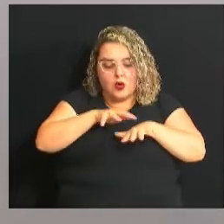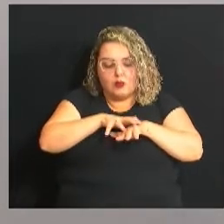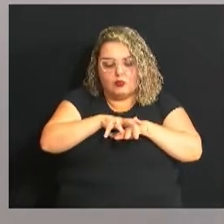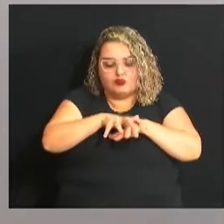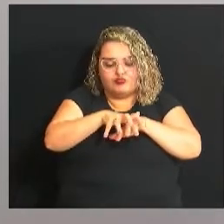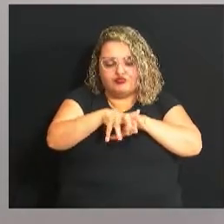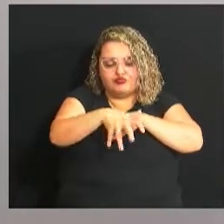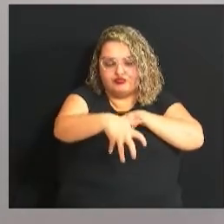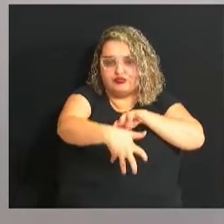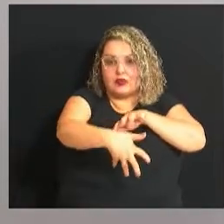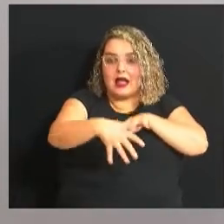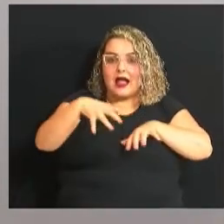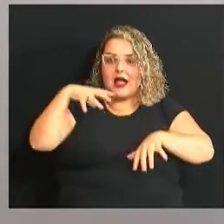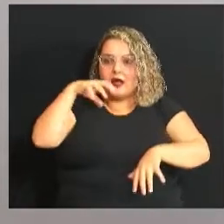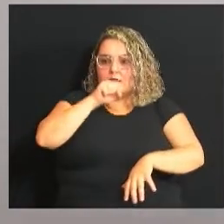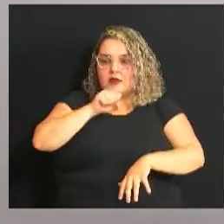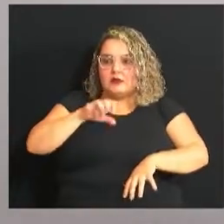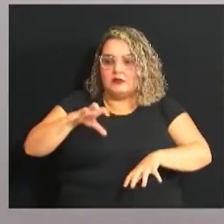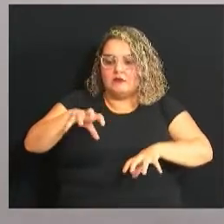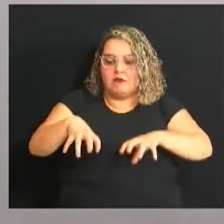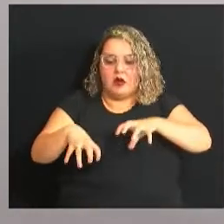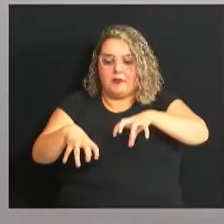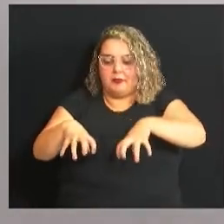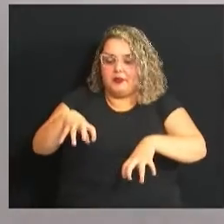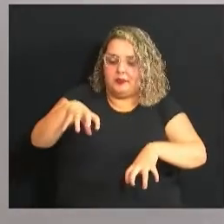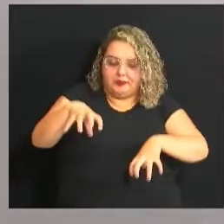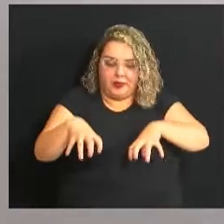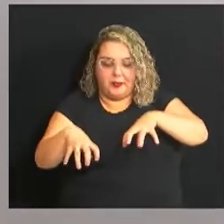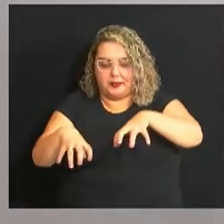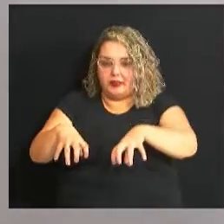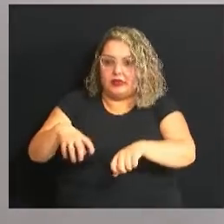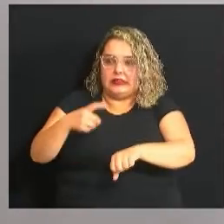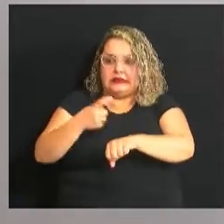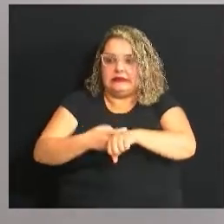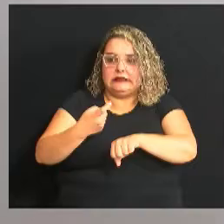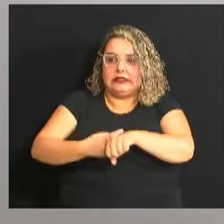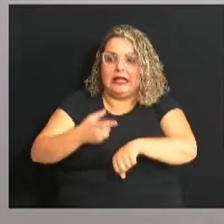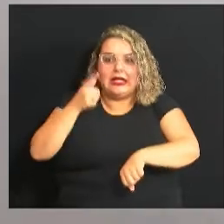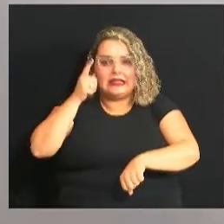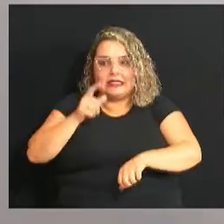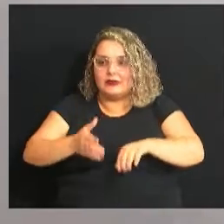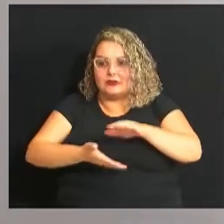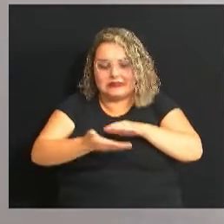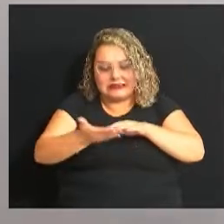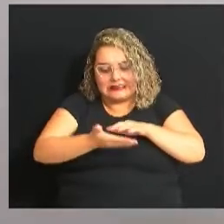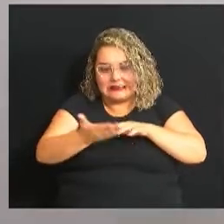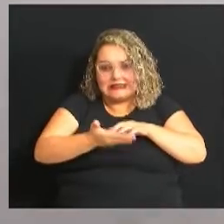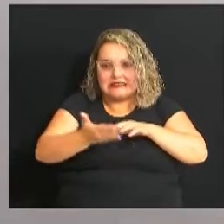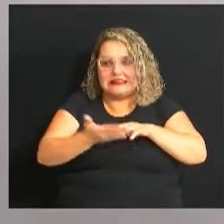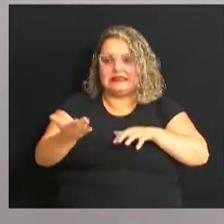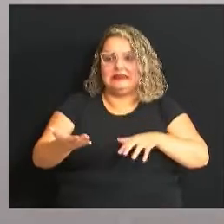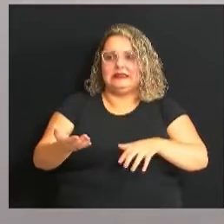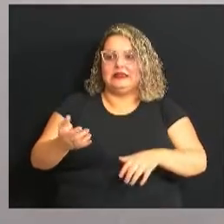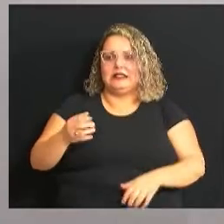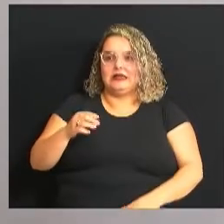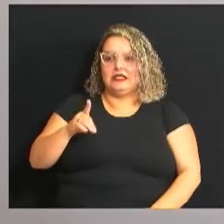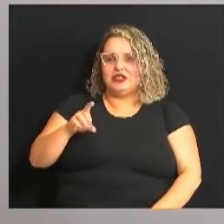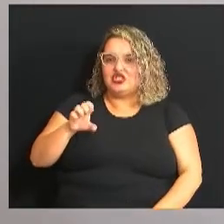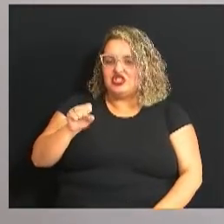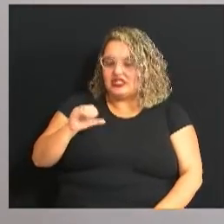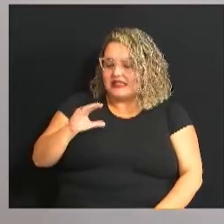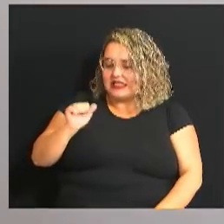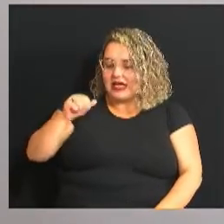crescimento grande, animal que anda em piso duro e ainda assim não consegue gastar a unha, descamação, qualquer